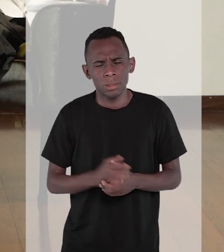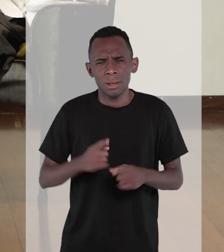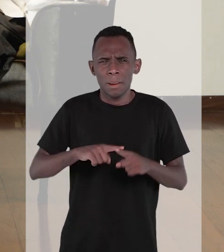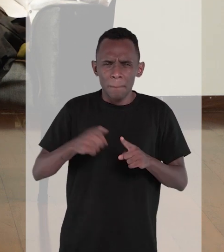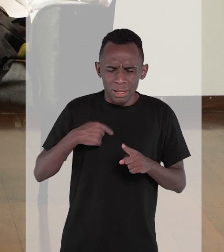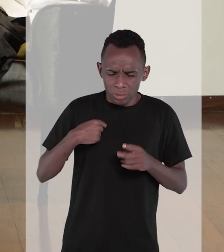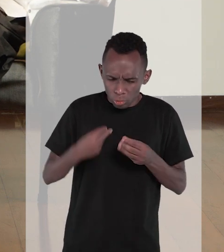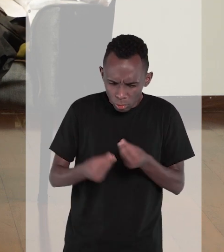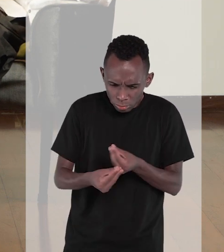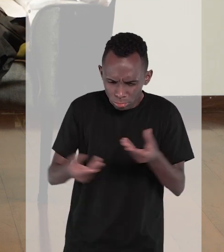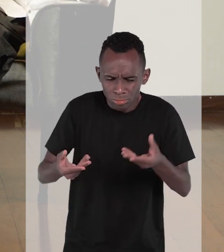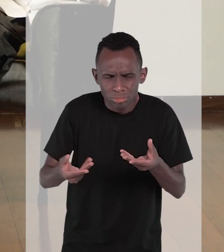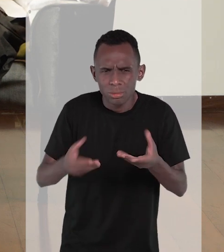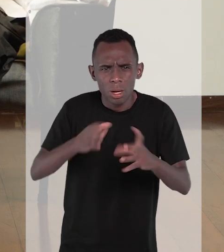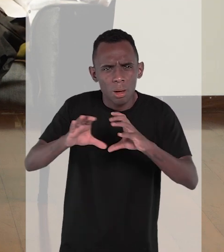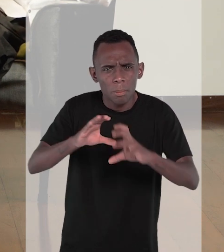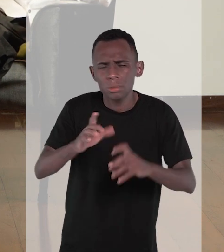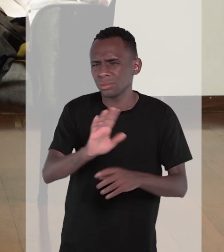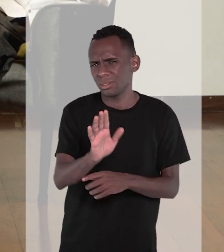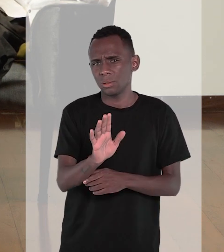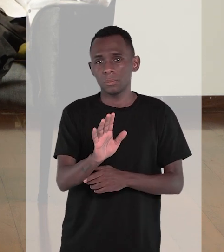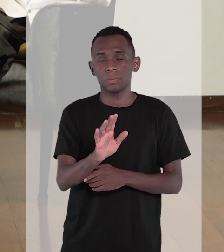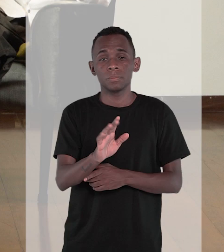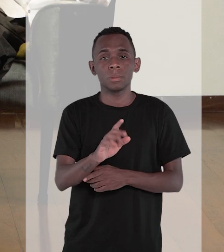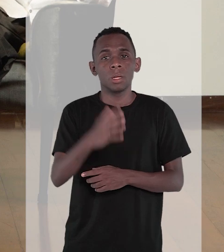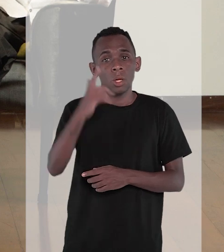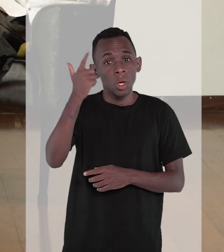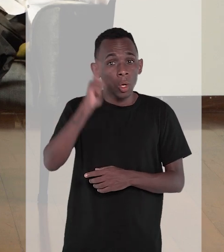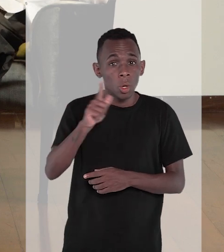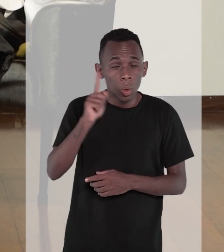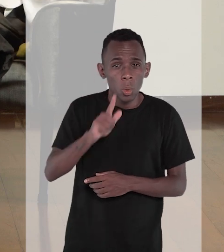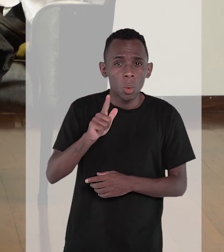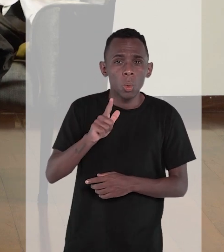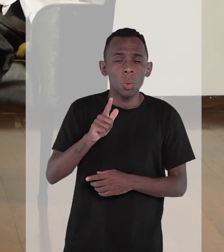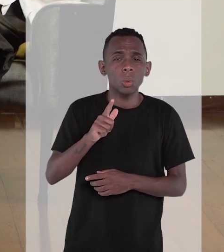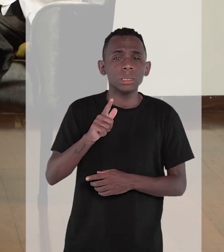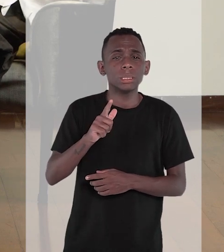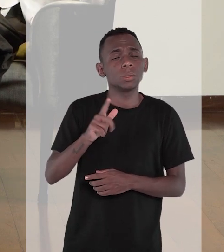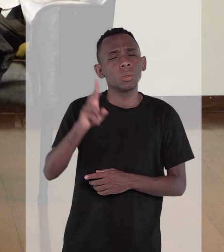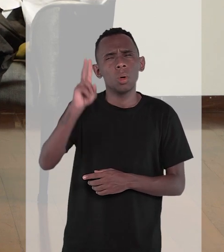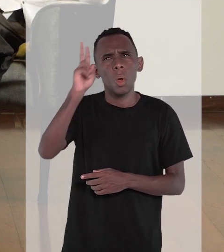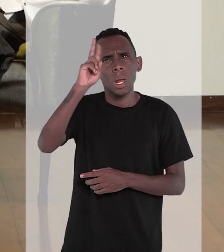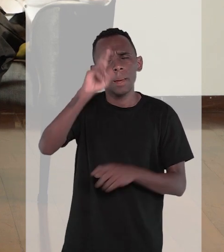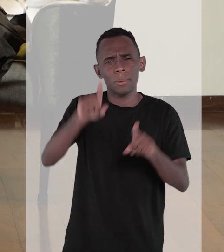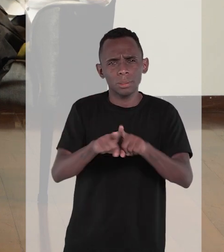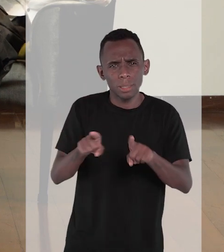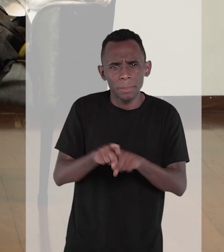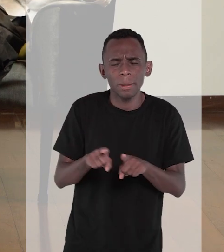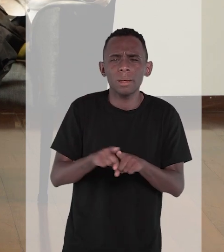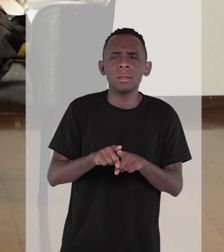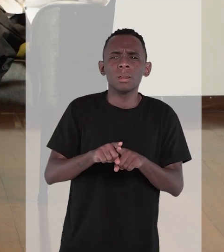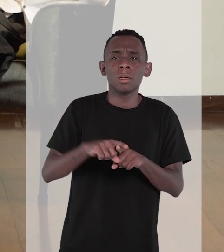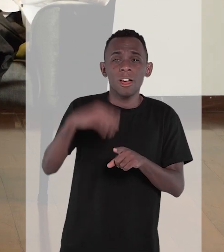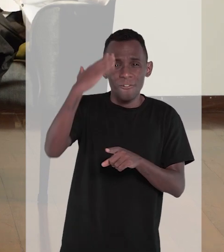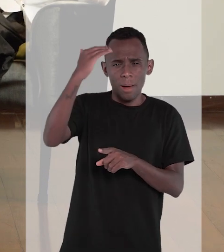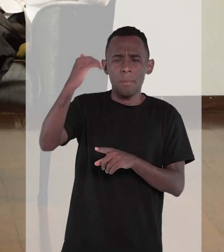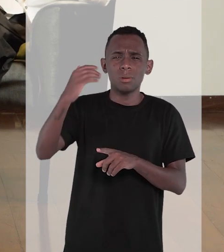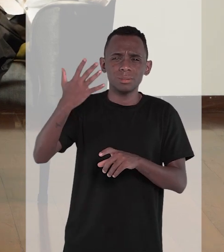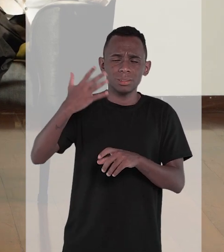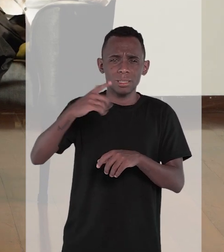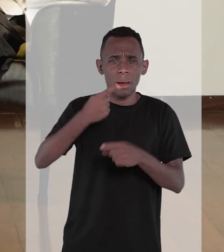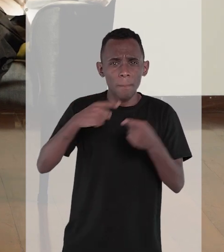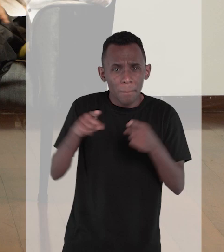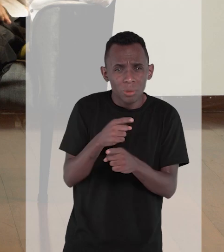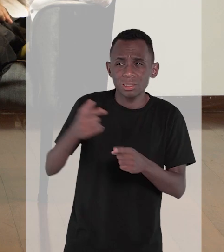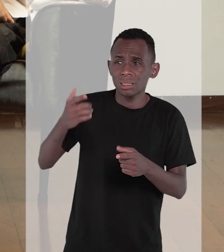eu jamais te entregaria só isso. Eu lembro muito, depois que a Catedral estourou, veio o disco Intimidade. Aí eu ia dar entrevista, a pessoa dizia, então,